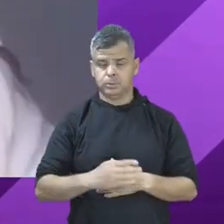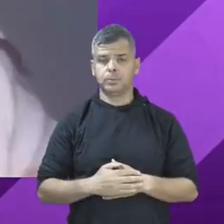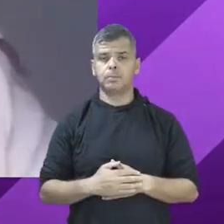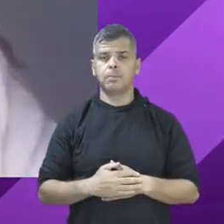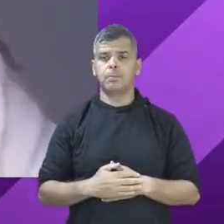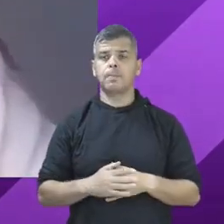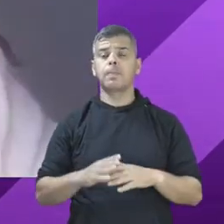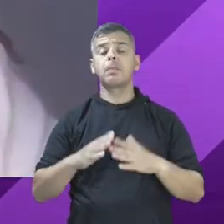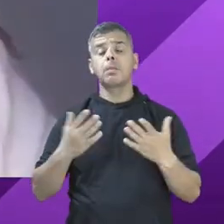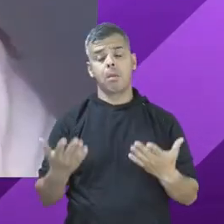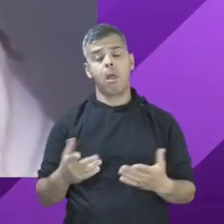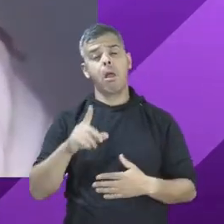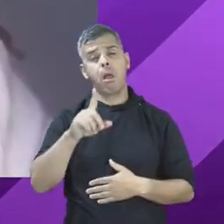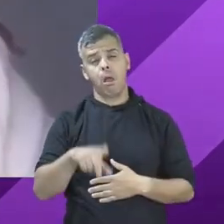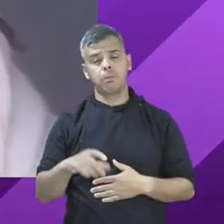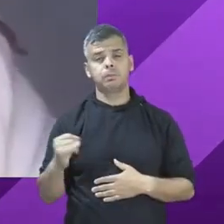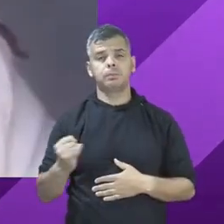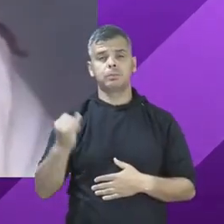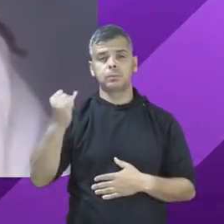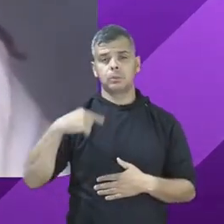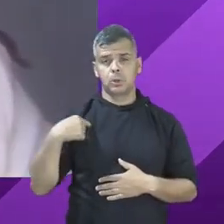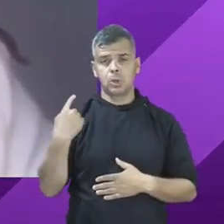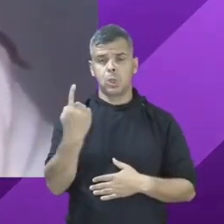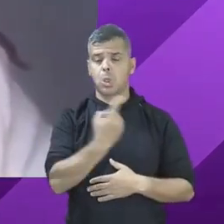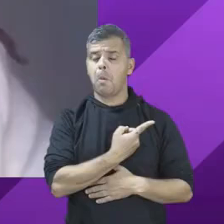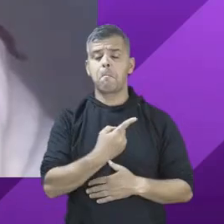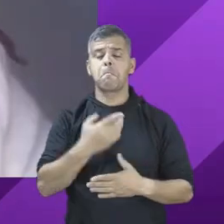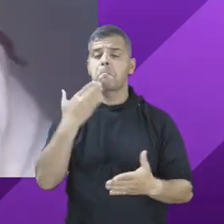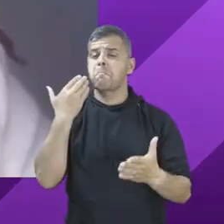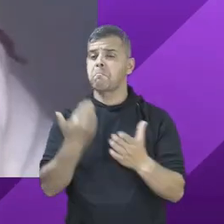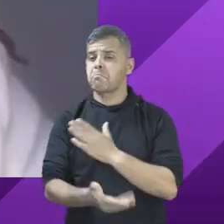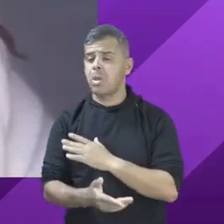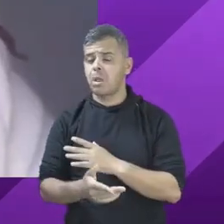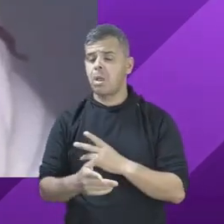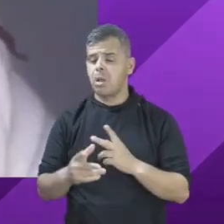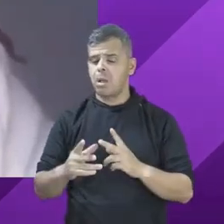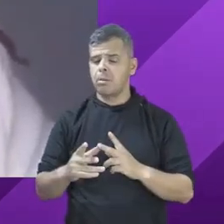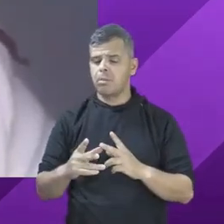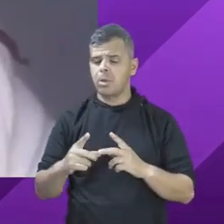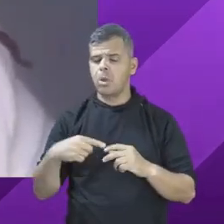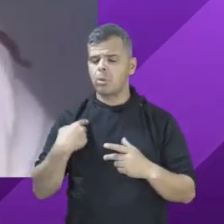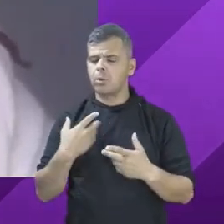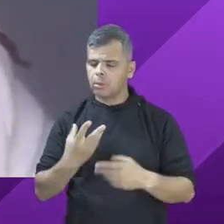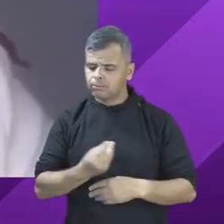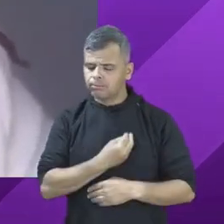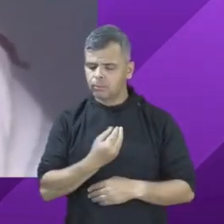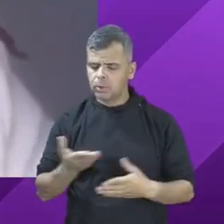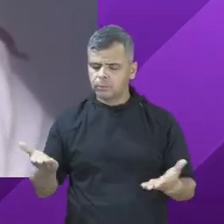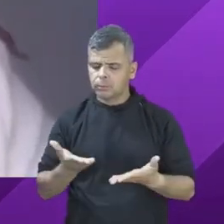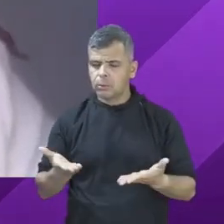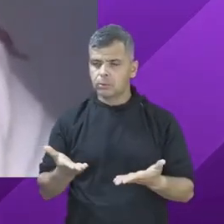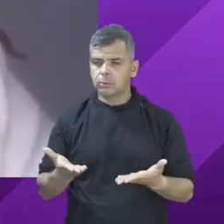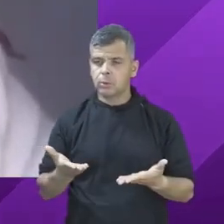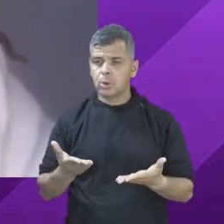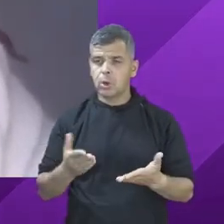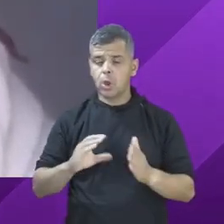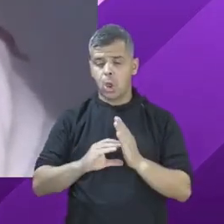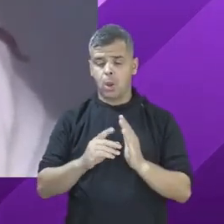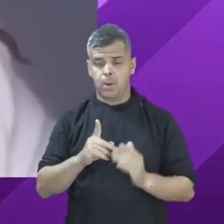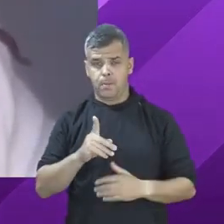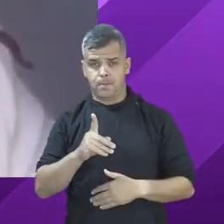E aí é importante, muito bom que a gente não perca de vista o que nos trouxe até aqui. O Partido dos